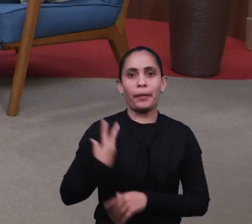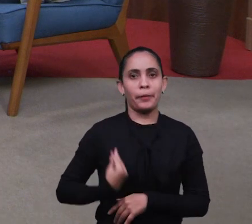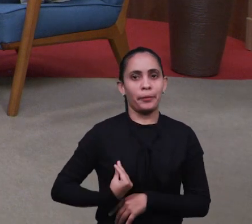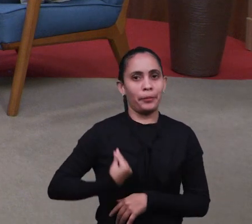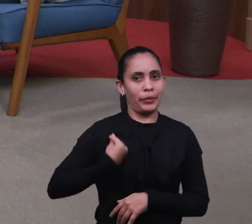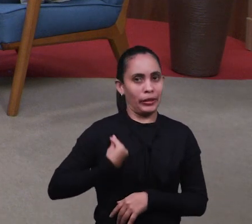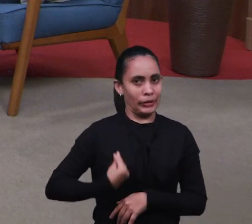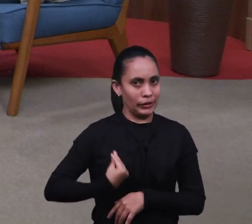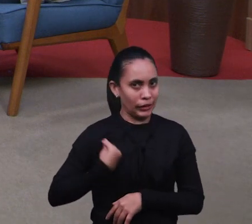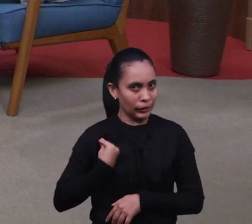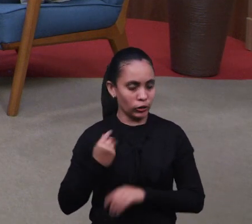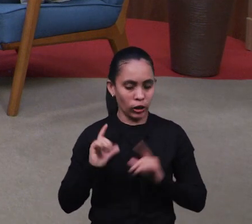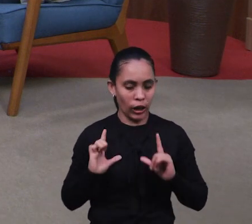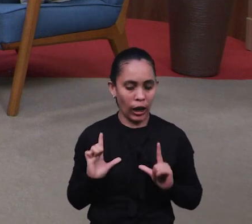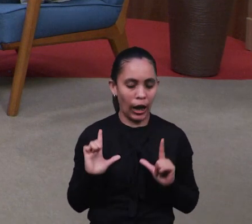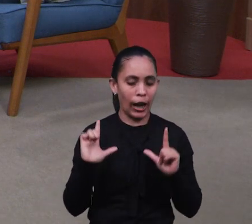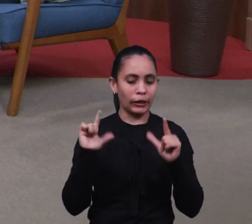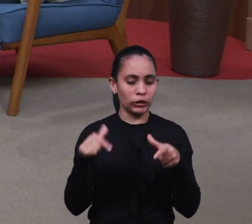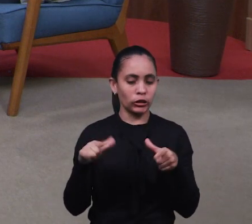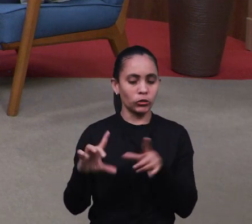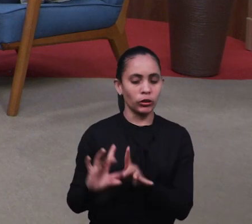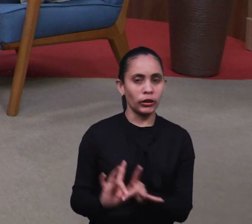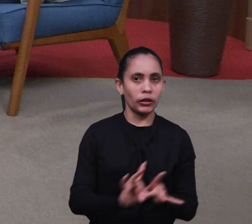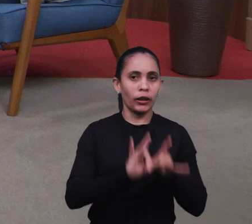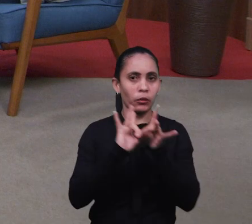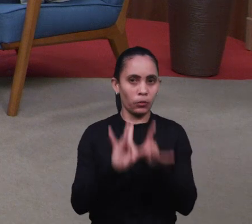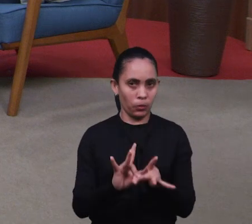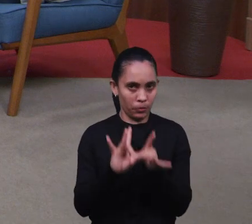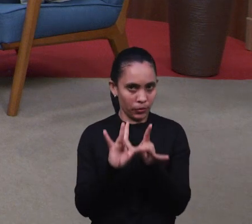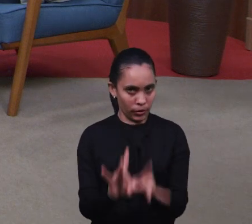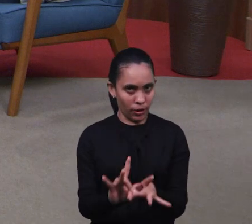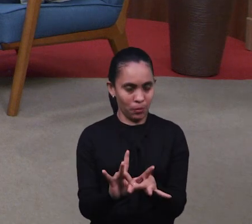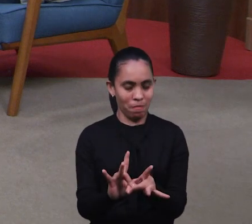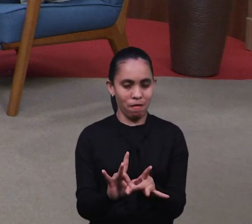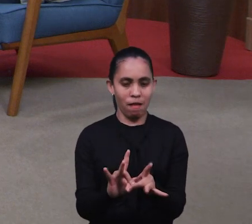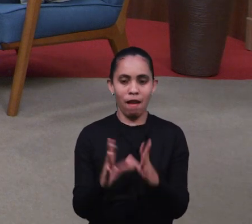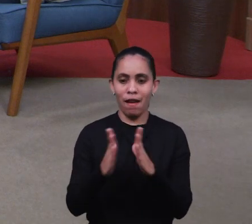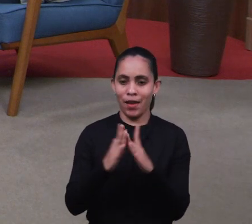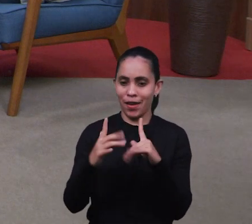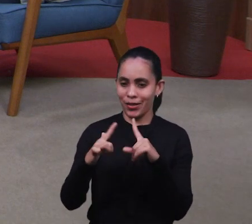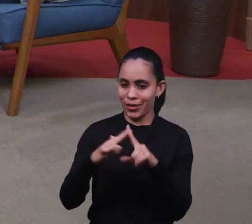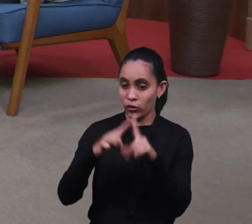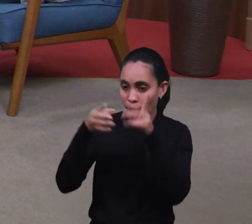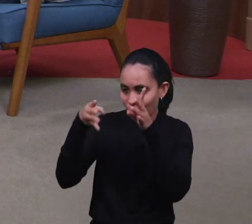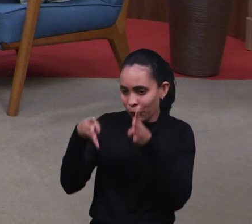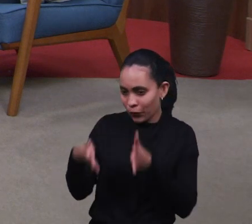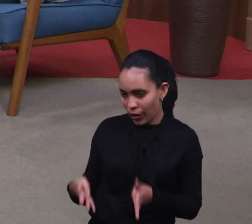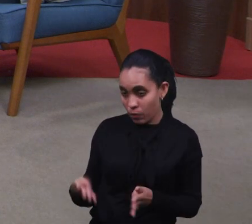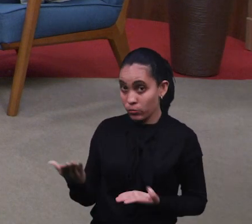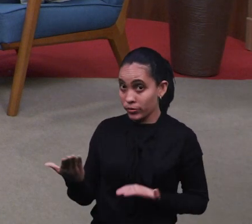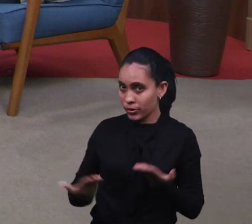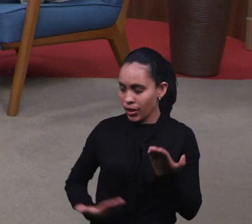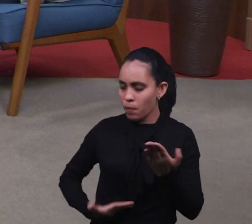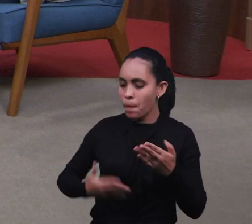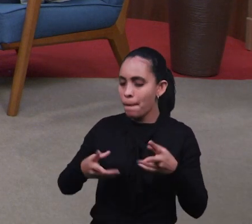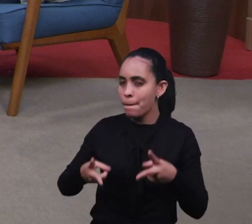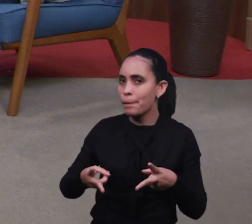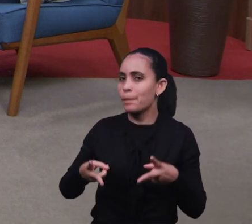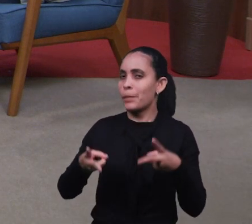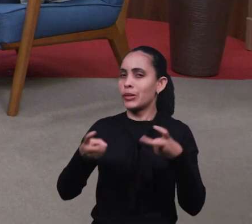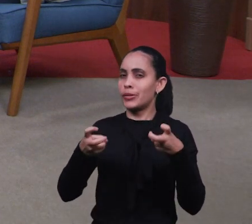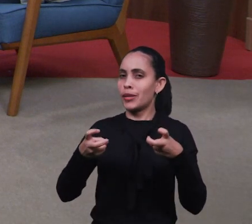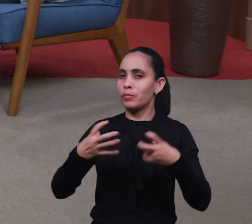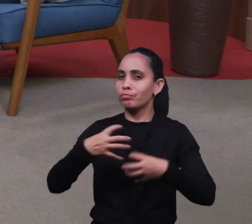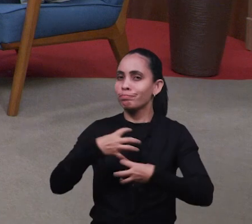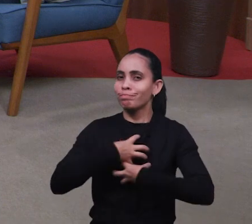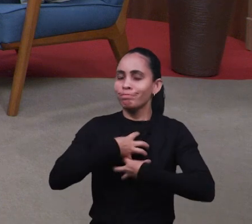da igreja, Amém. Na comunhão do corpo, a igreja, ela percebe, ela sente